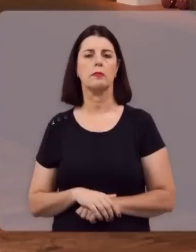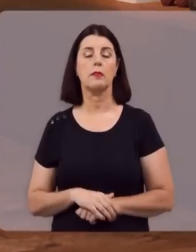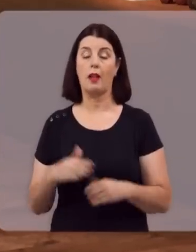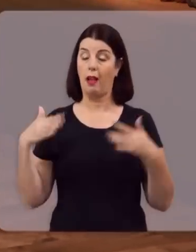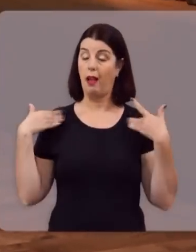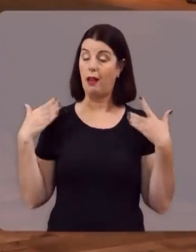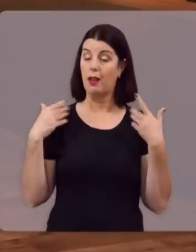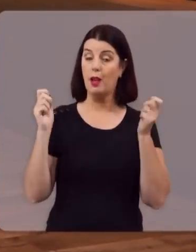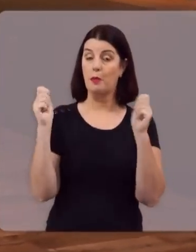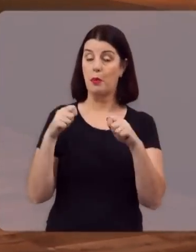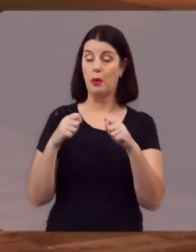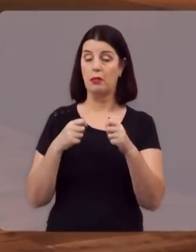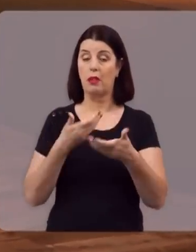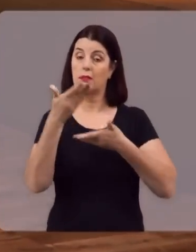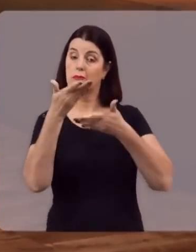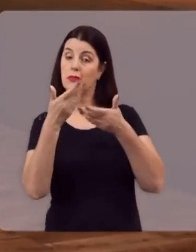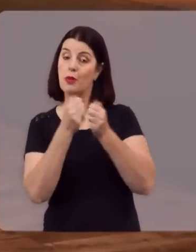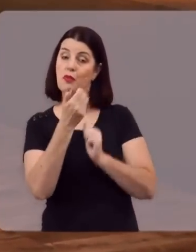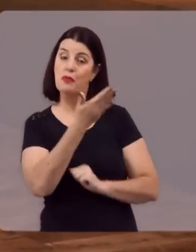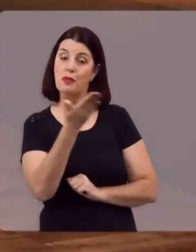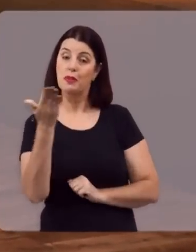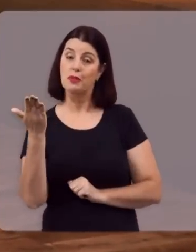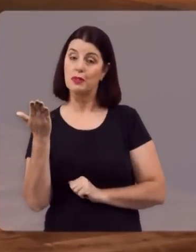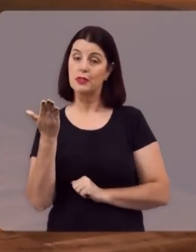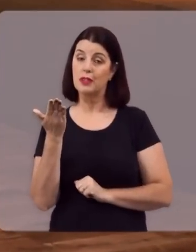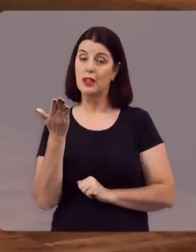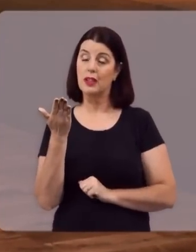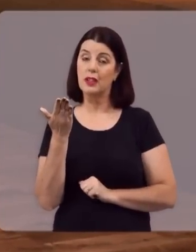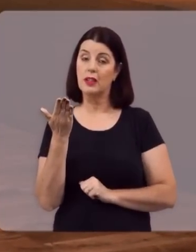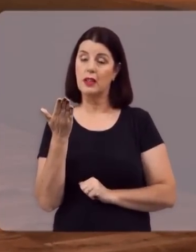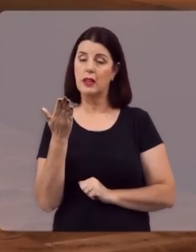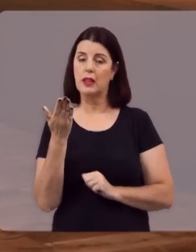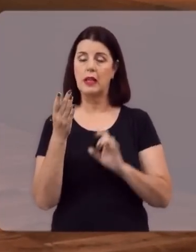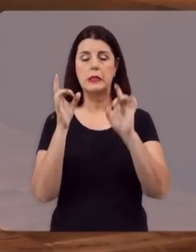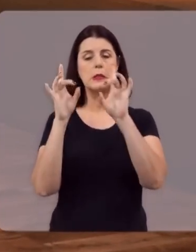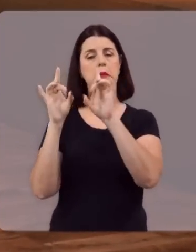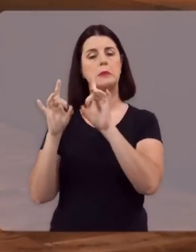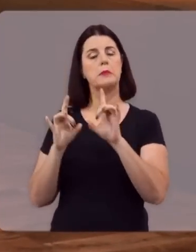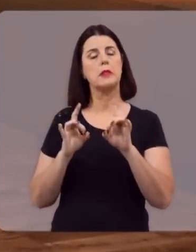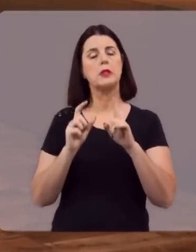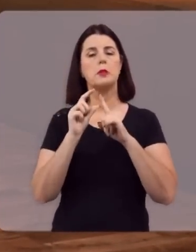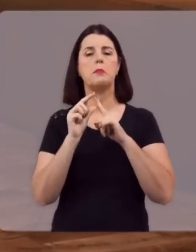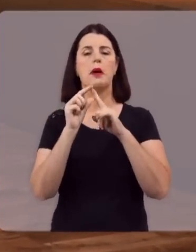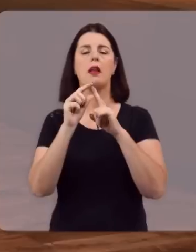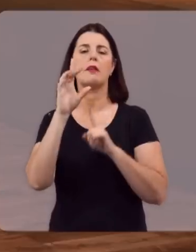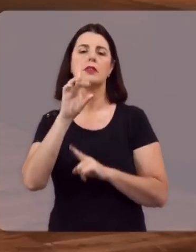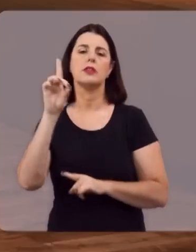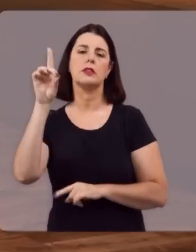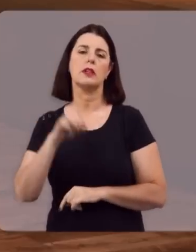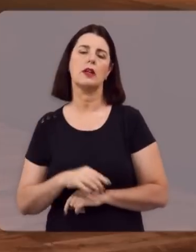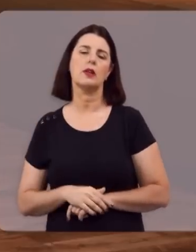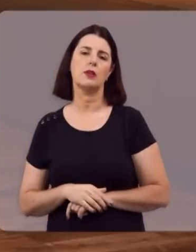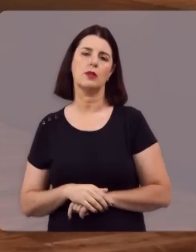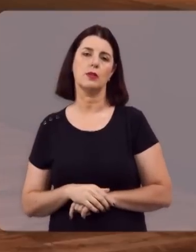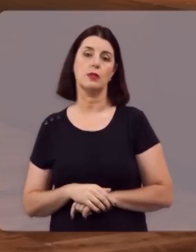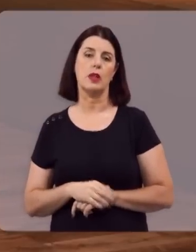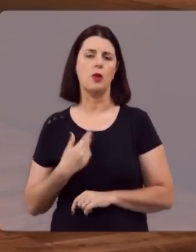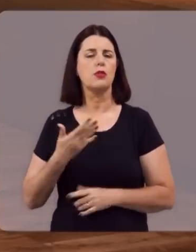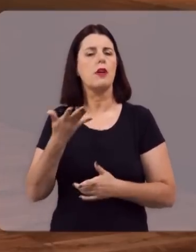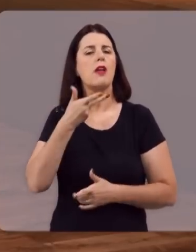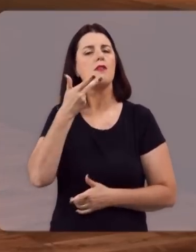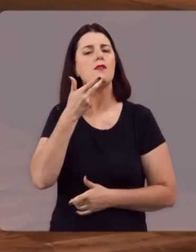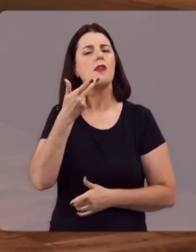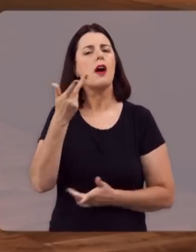É uma alegria poder partilhar com você a preciosíssima palavra de Deus. E hoje eu quero tratar de um